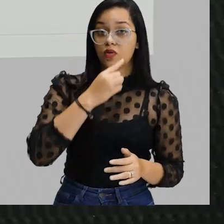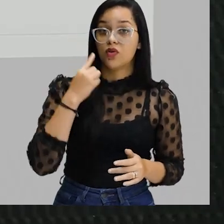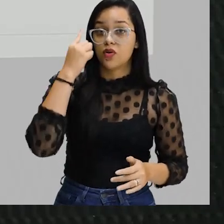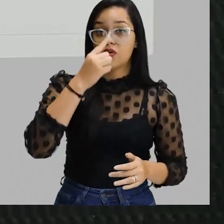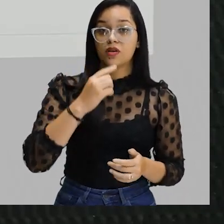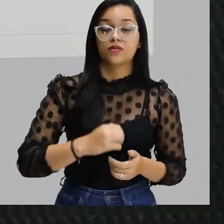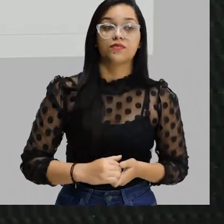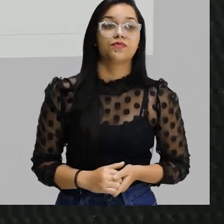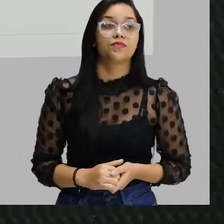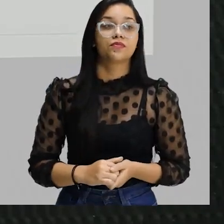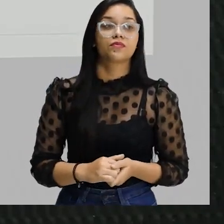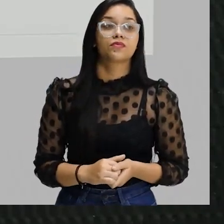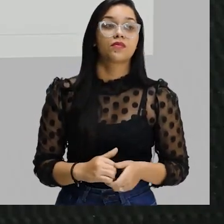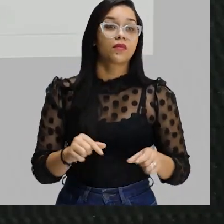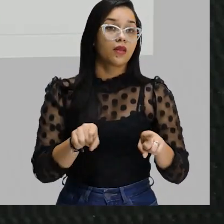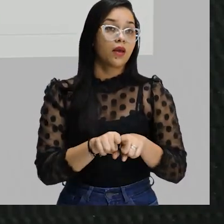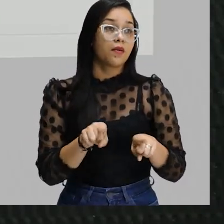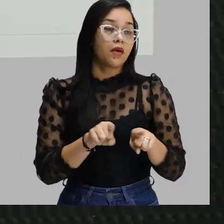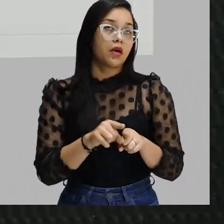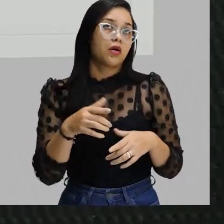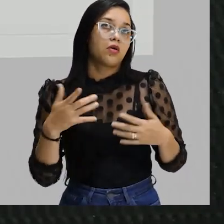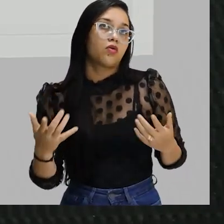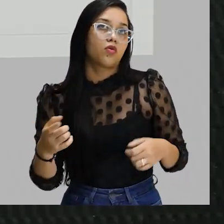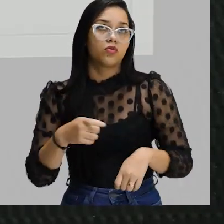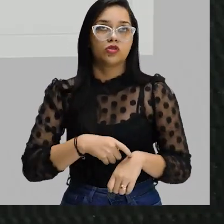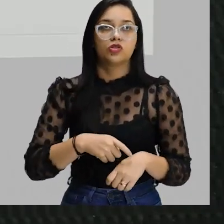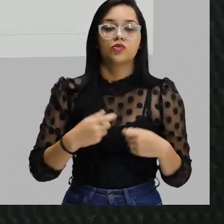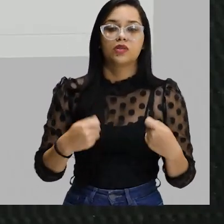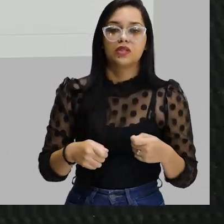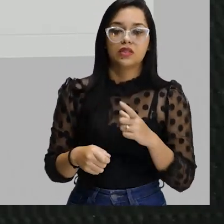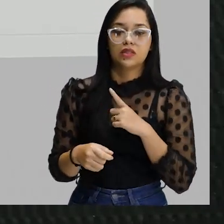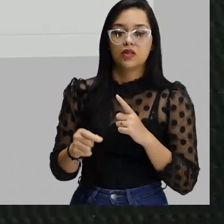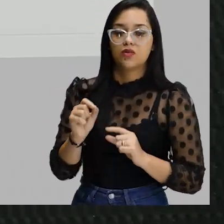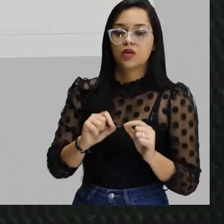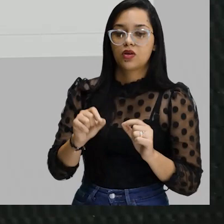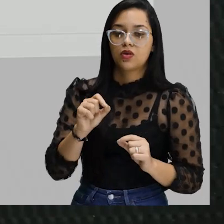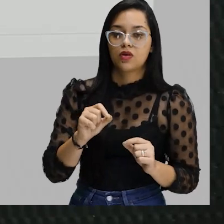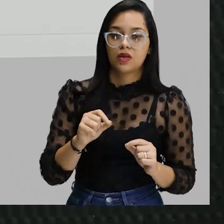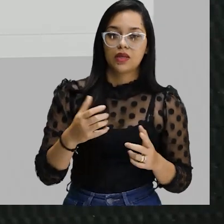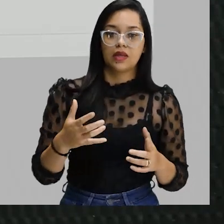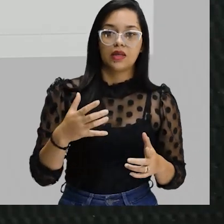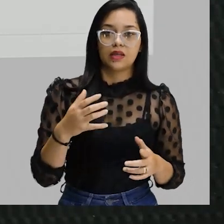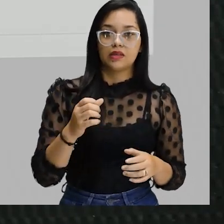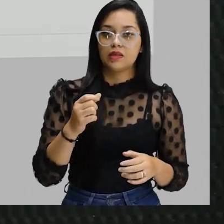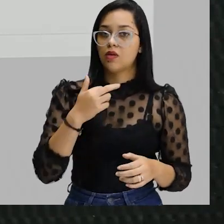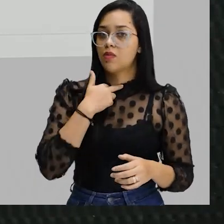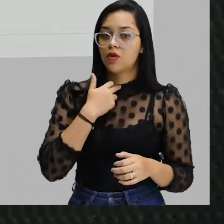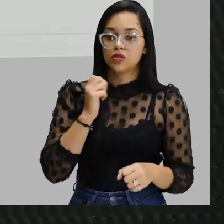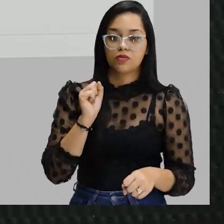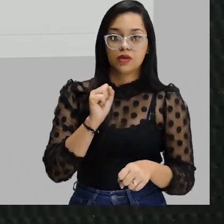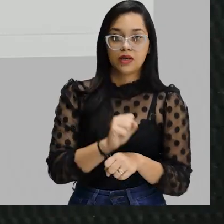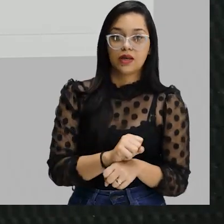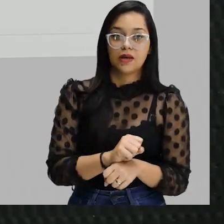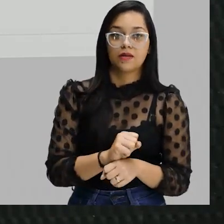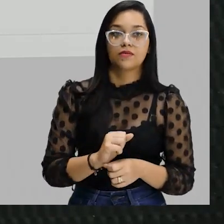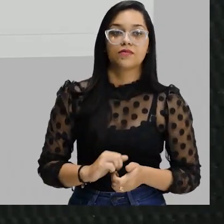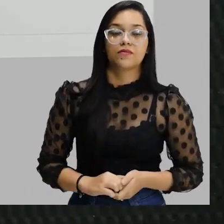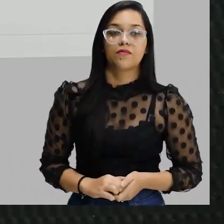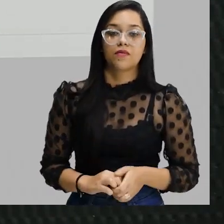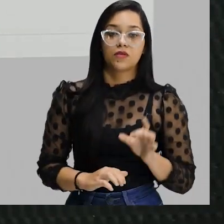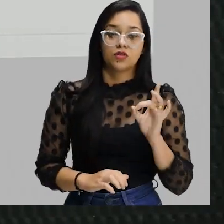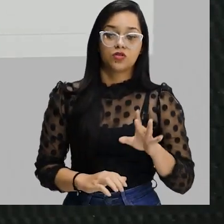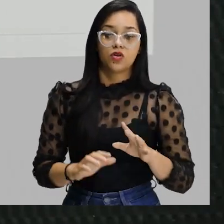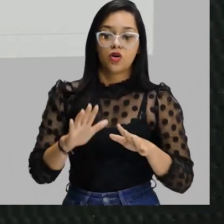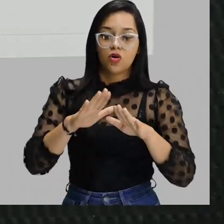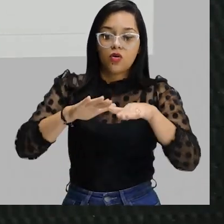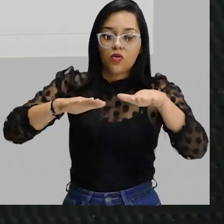exemplo, e por algum motivo ele tem que fazer uma desaceleração brusca, sem parar, sem precisar parar,